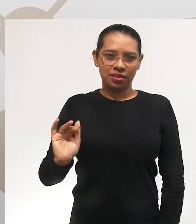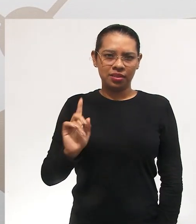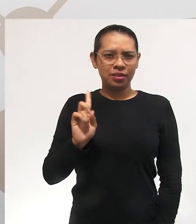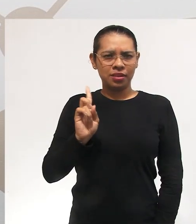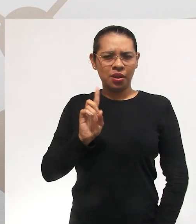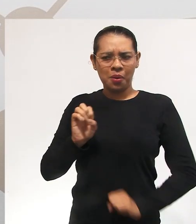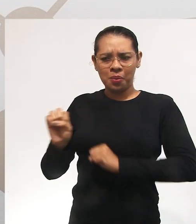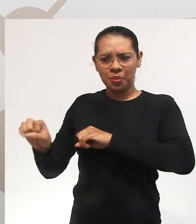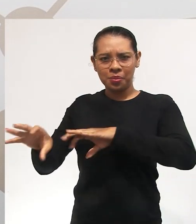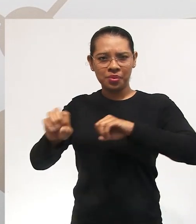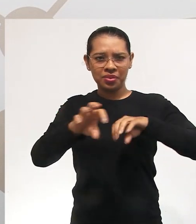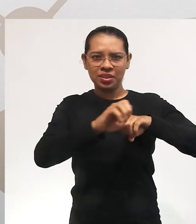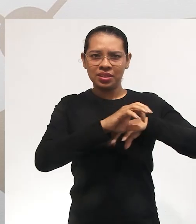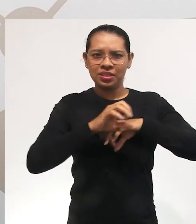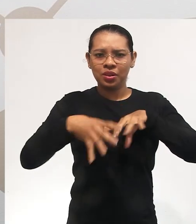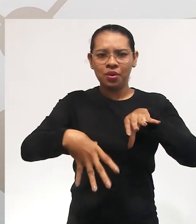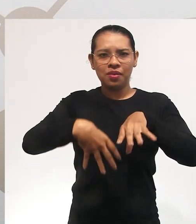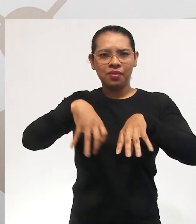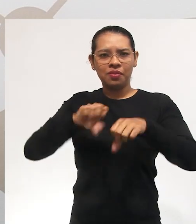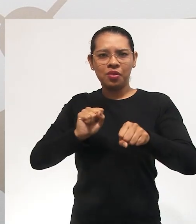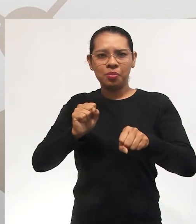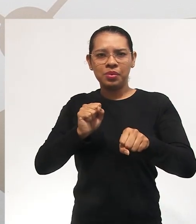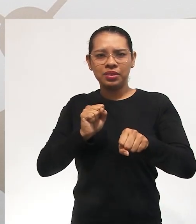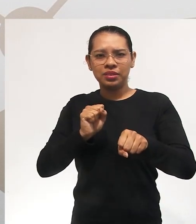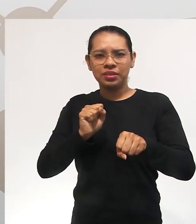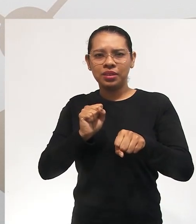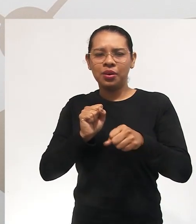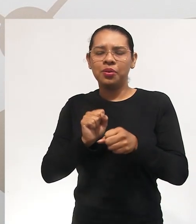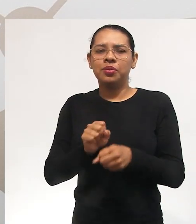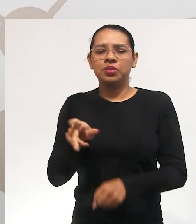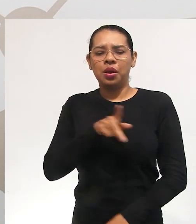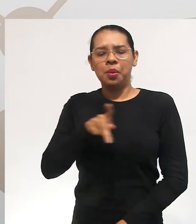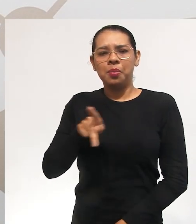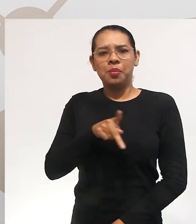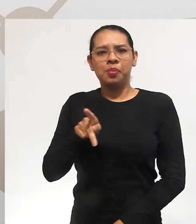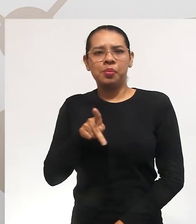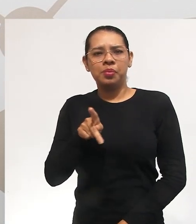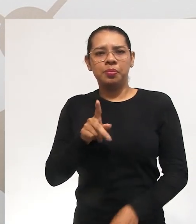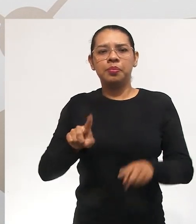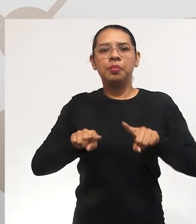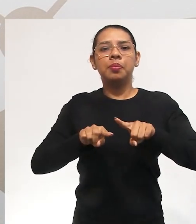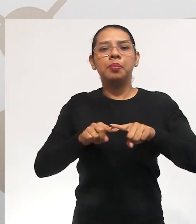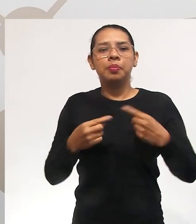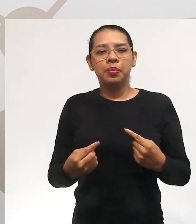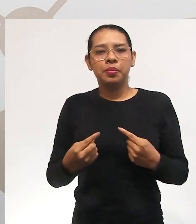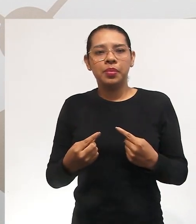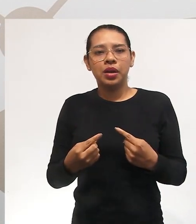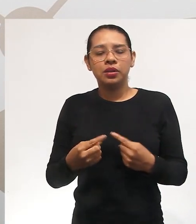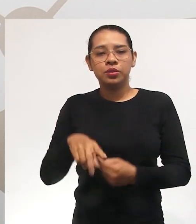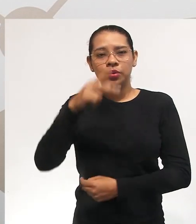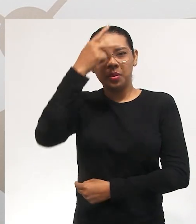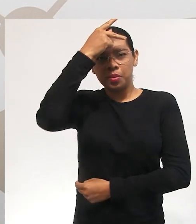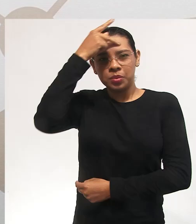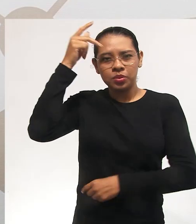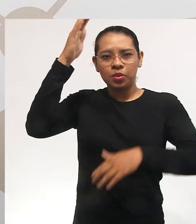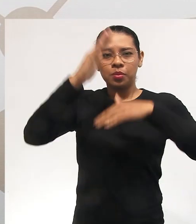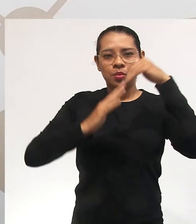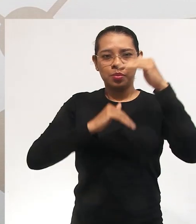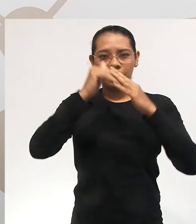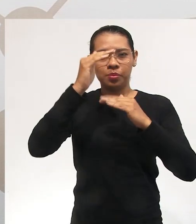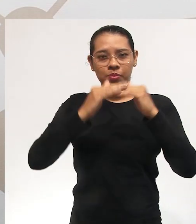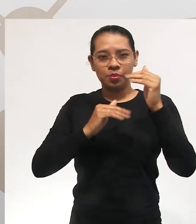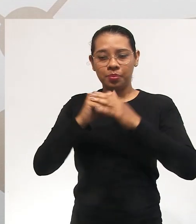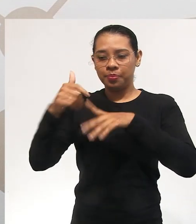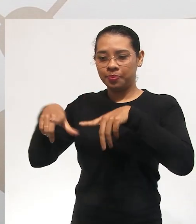nós estamos falando aqui não da formação em nível superior, na graduação, na licenciatura, mas para quem vai atuar com crianças